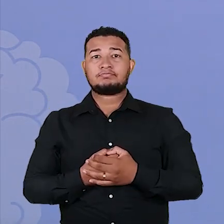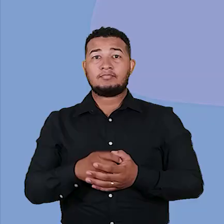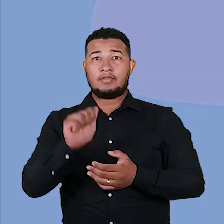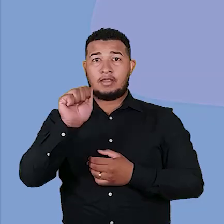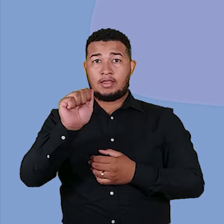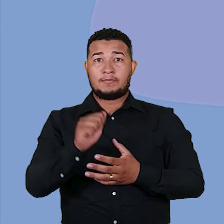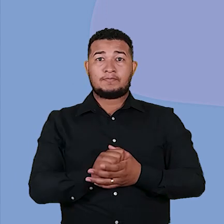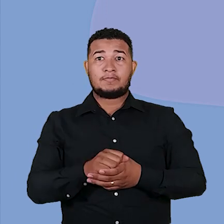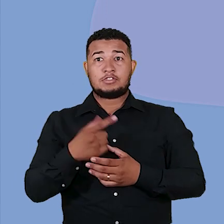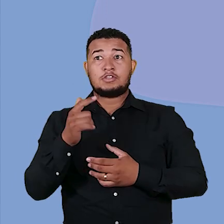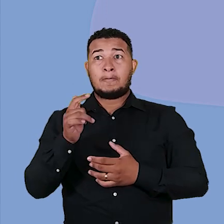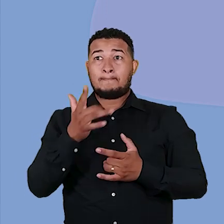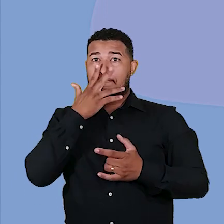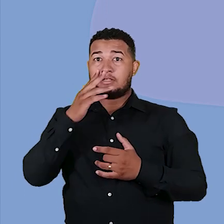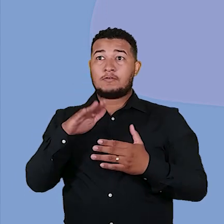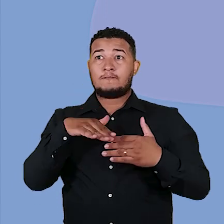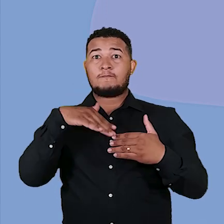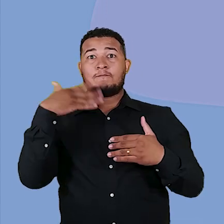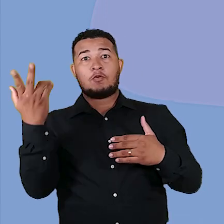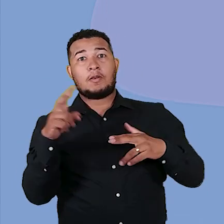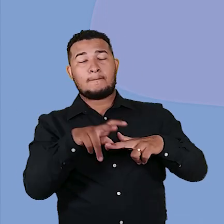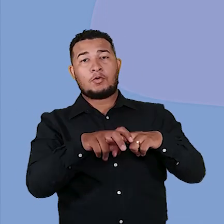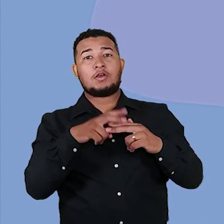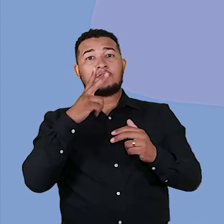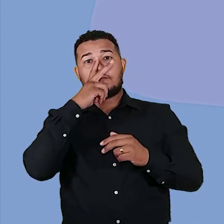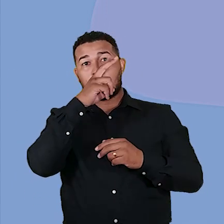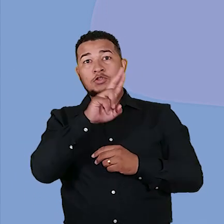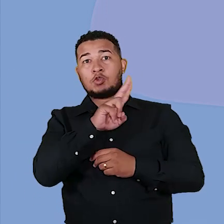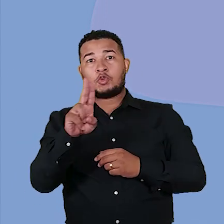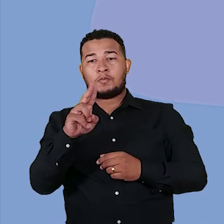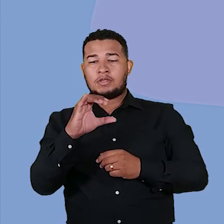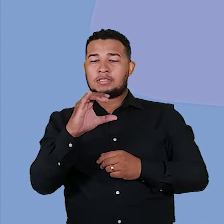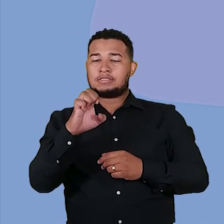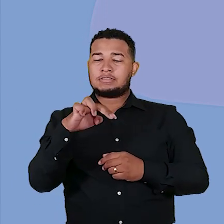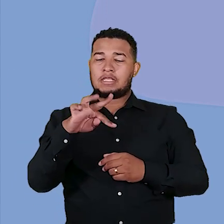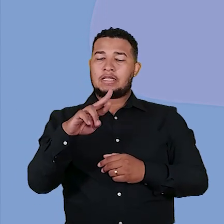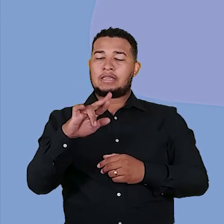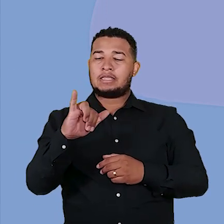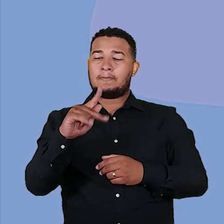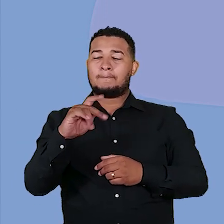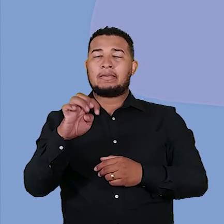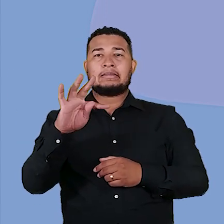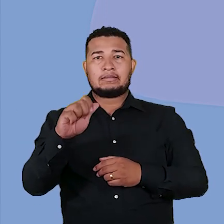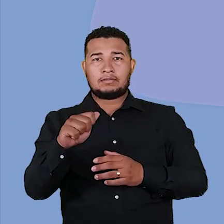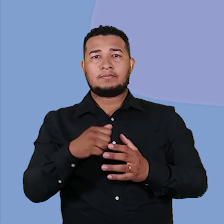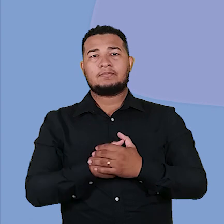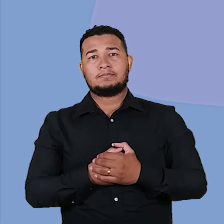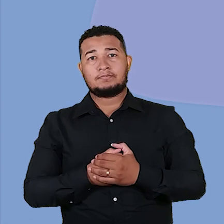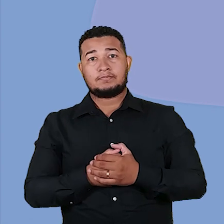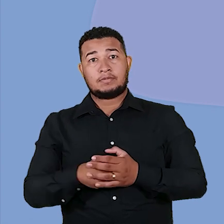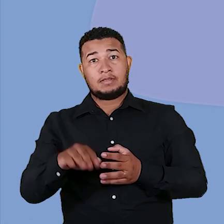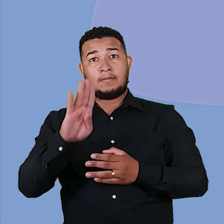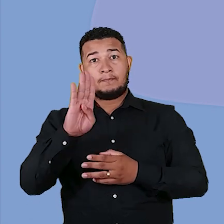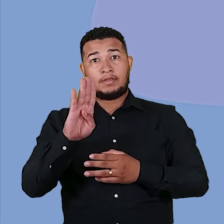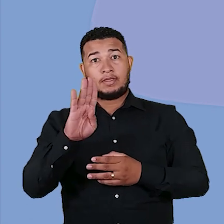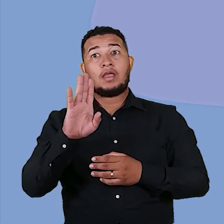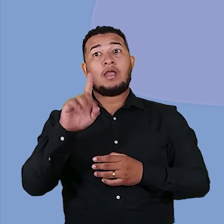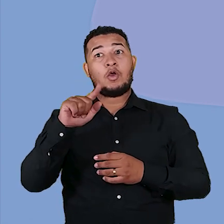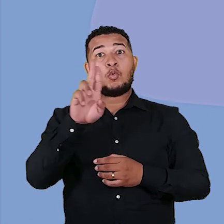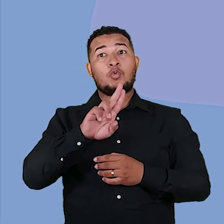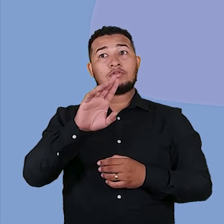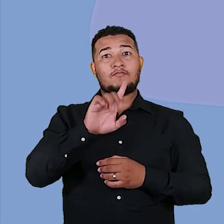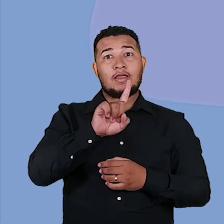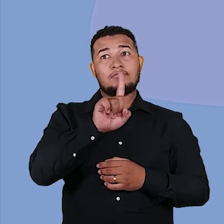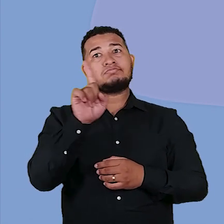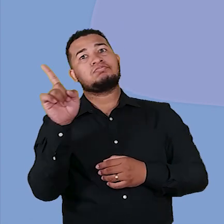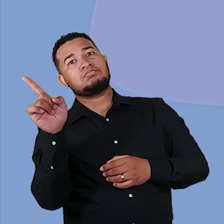ver as alternativas nós somos lançados para fora da curva por uma força denominada de força centrífuga 1